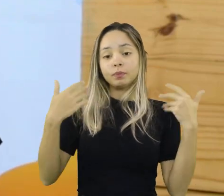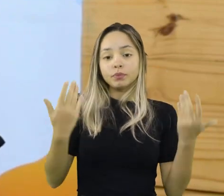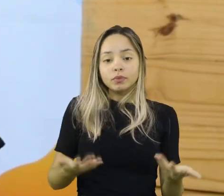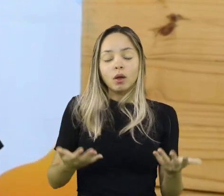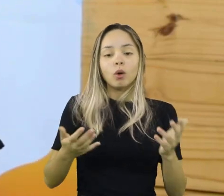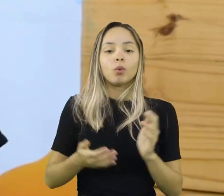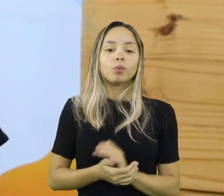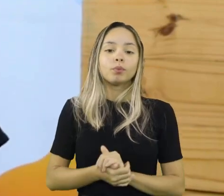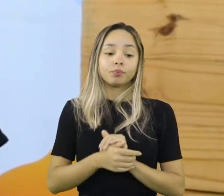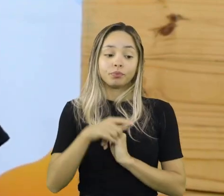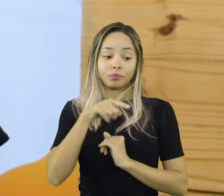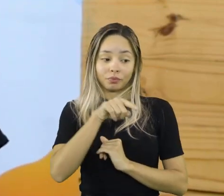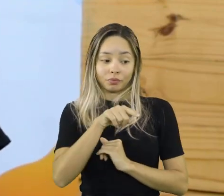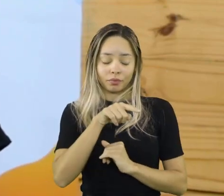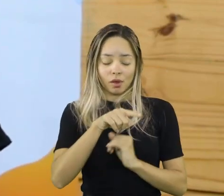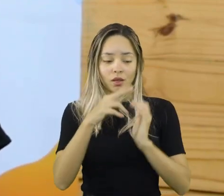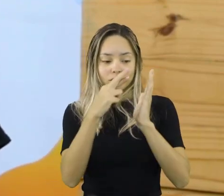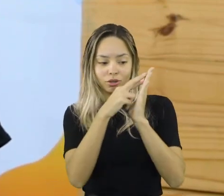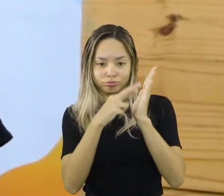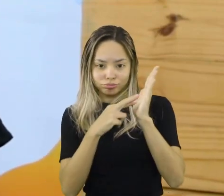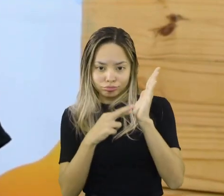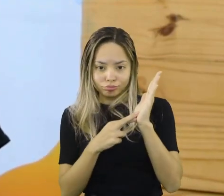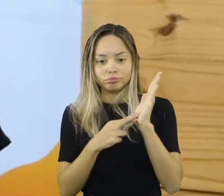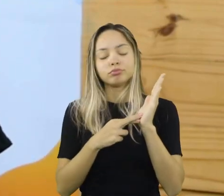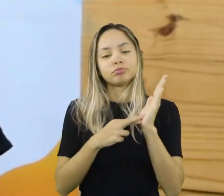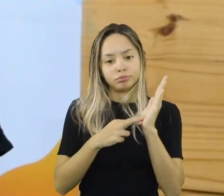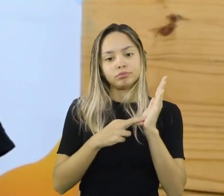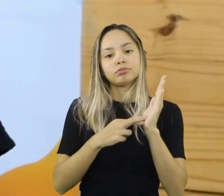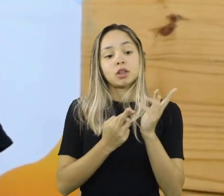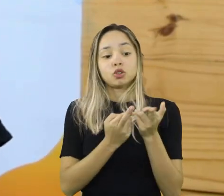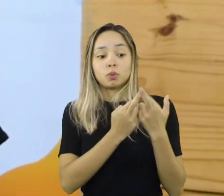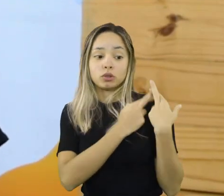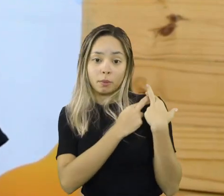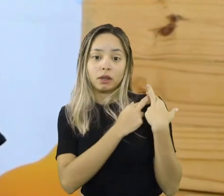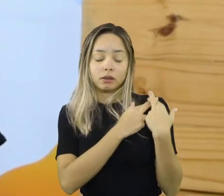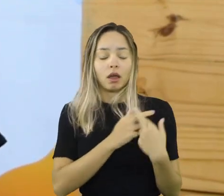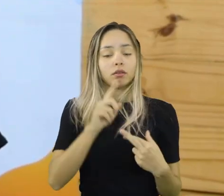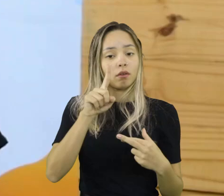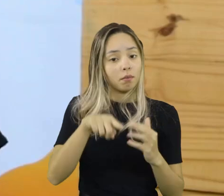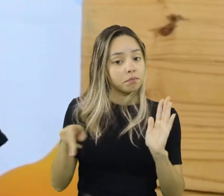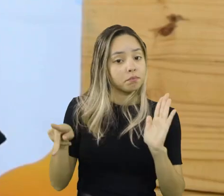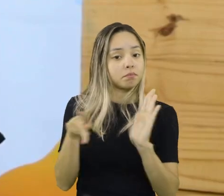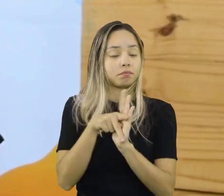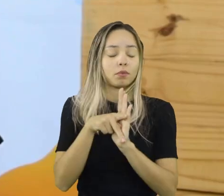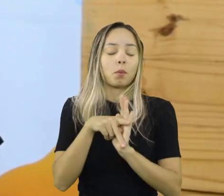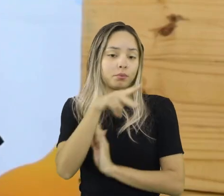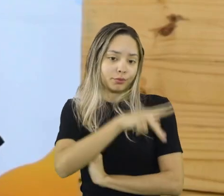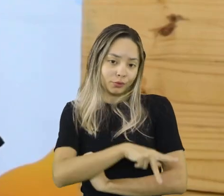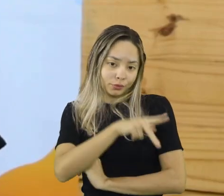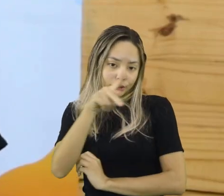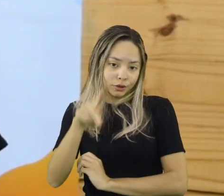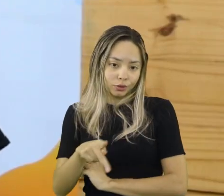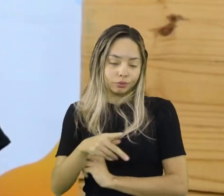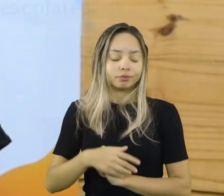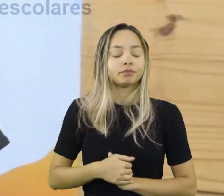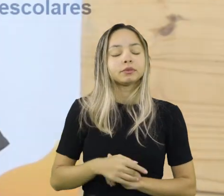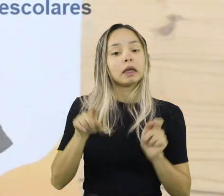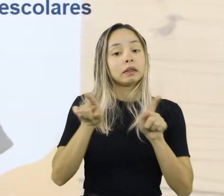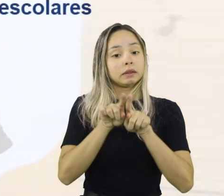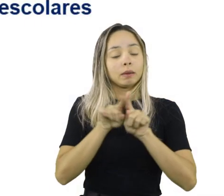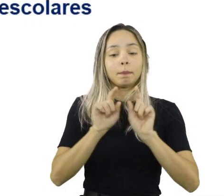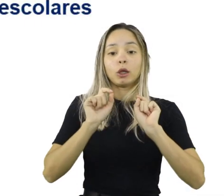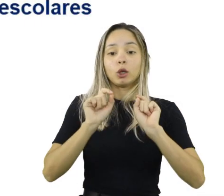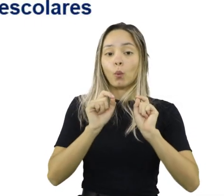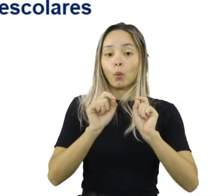vai caber essas atividades a esse profissional que atua ali nas atividades técnico-pedagógicas, né?